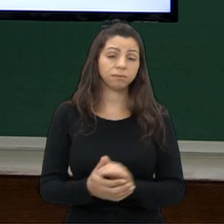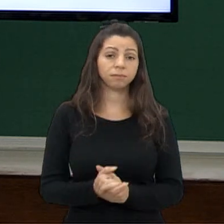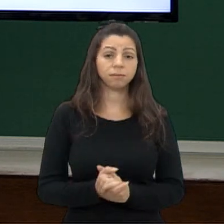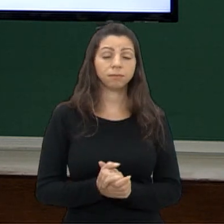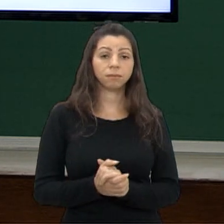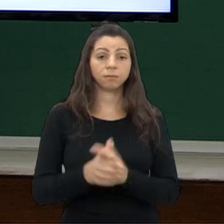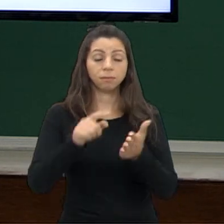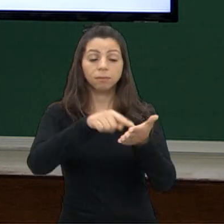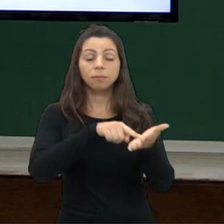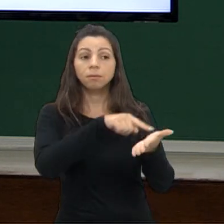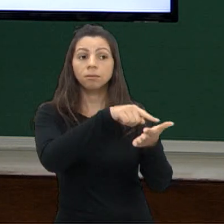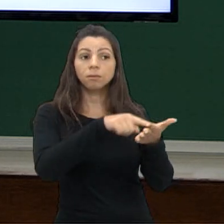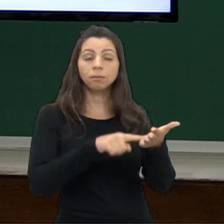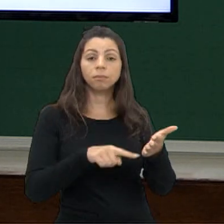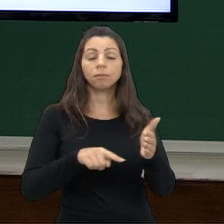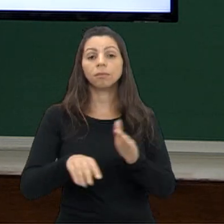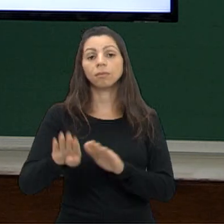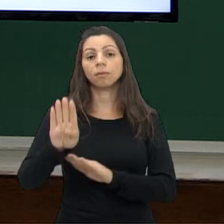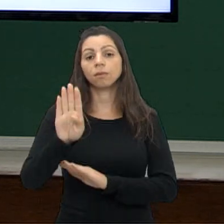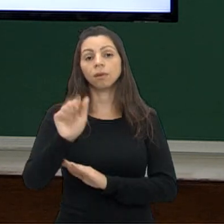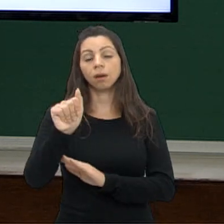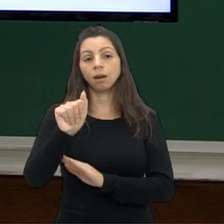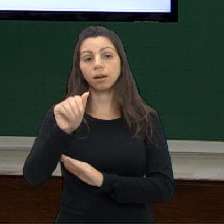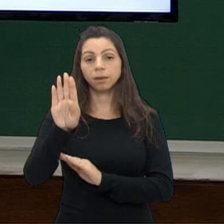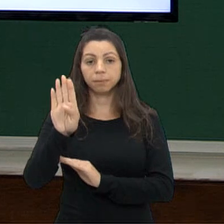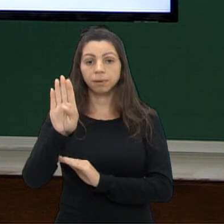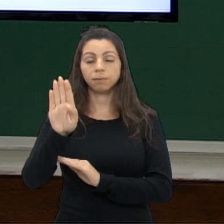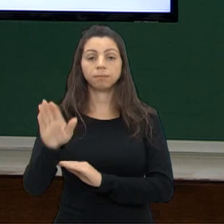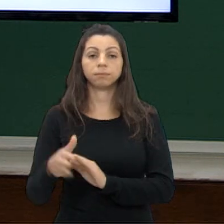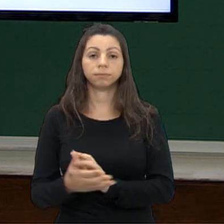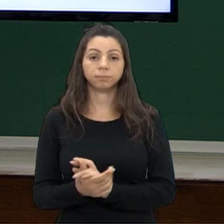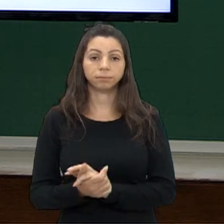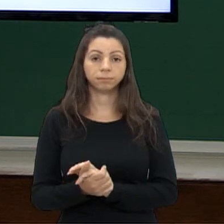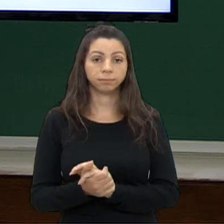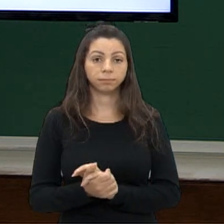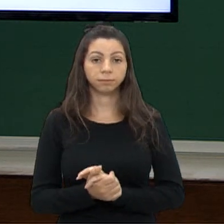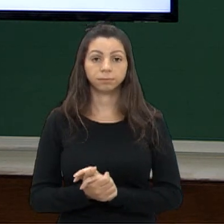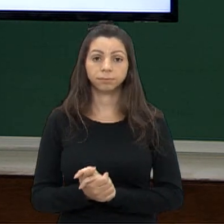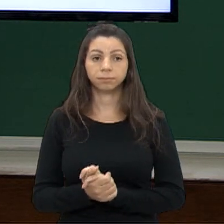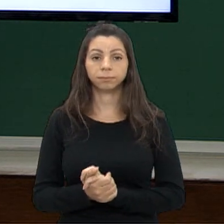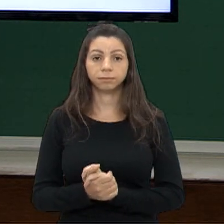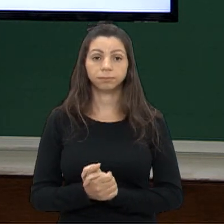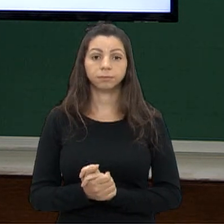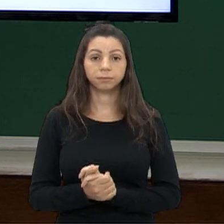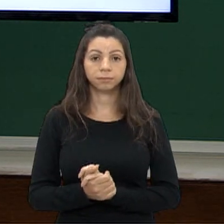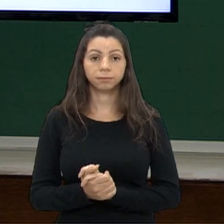gente marca a resposta A e a resposta B, certo?